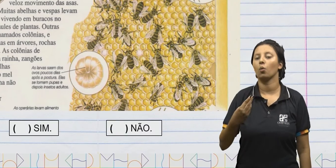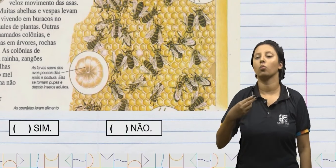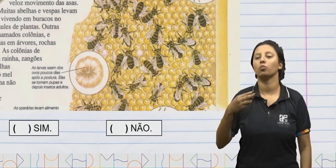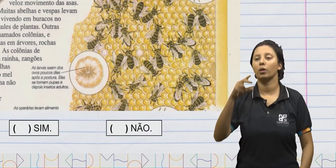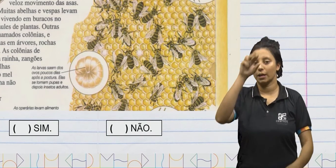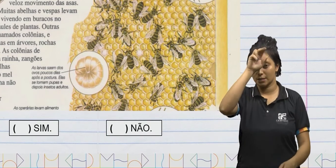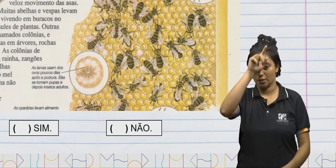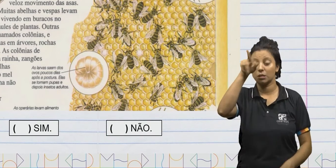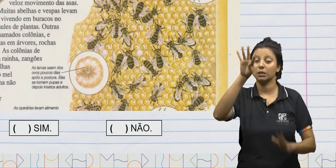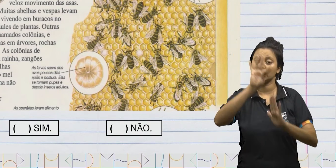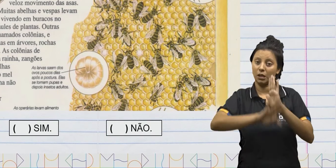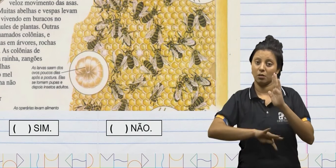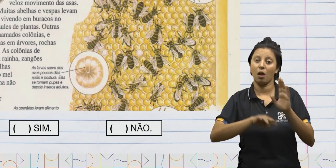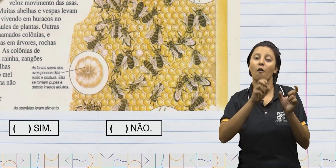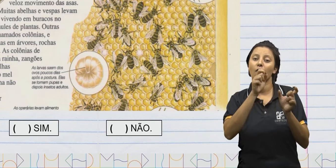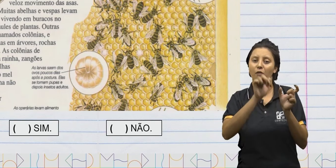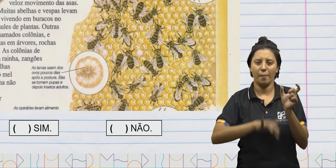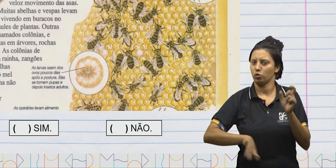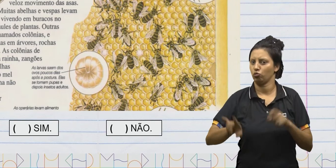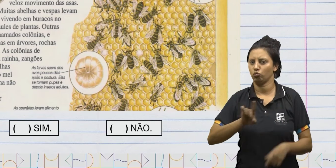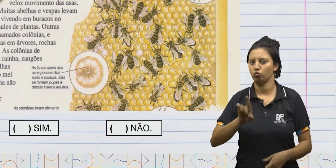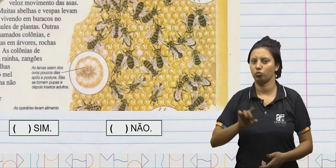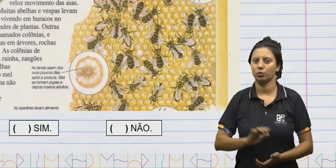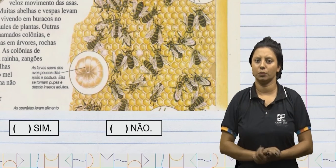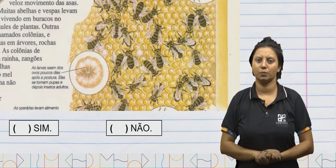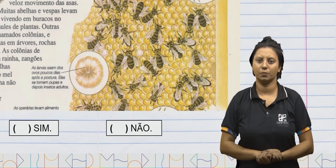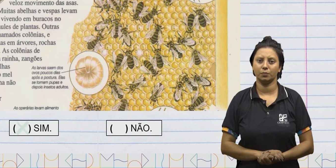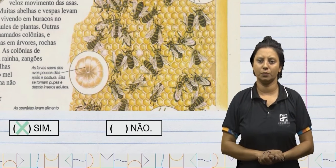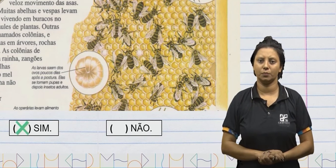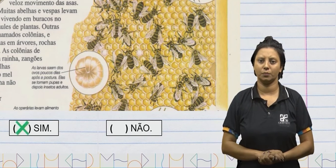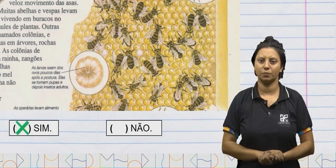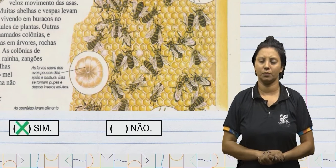texto é um verbete ou não?